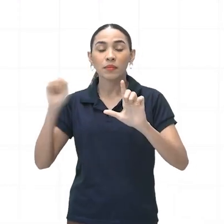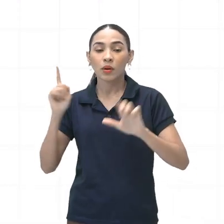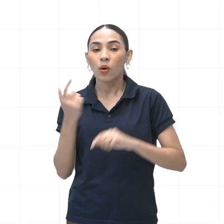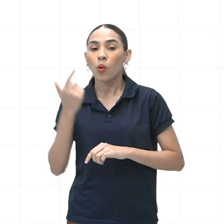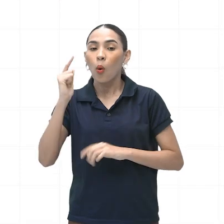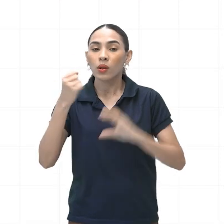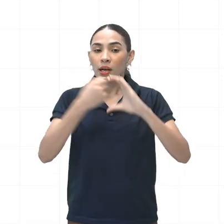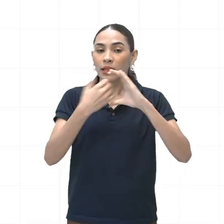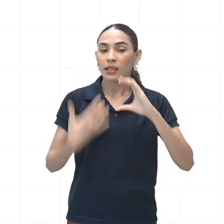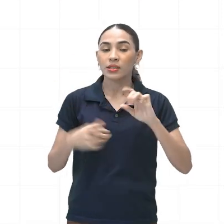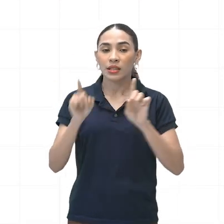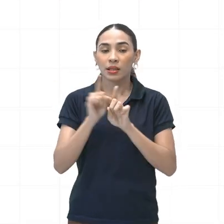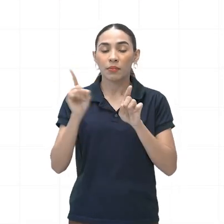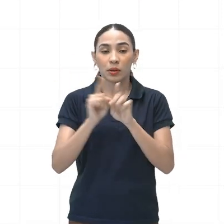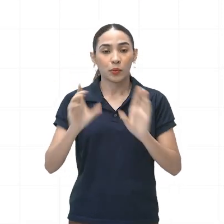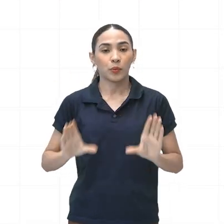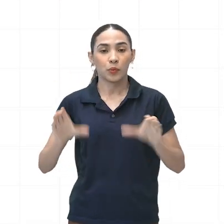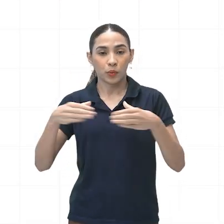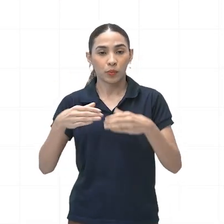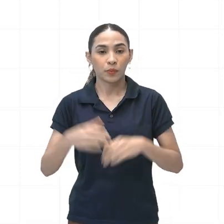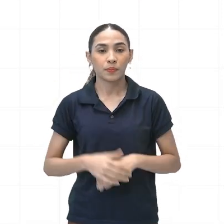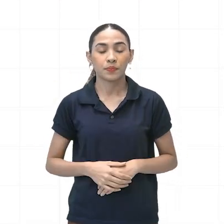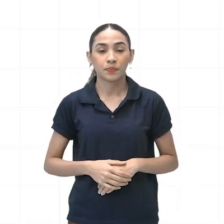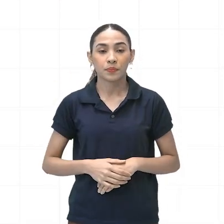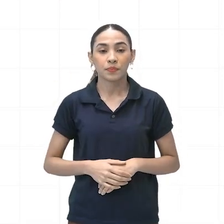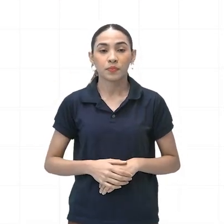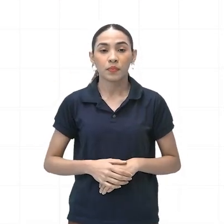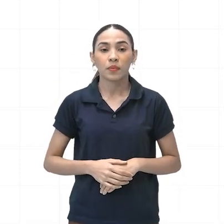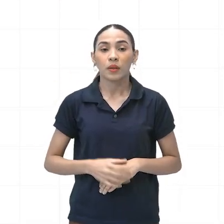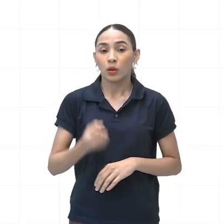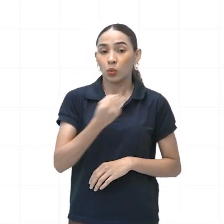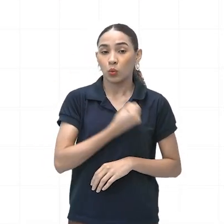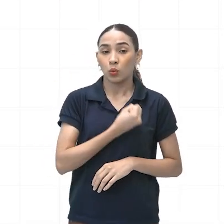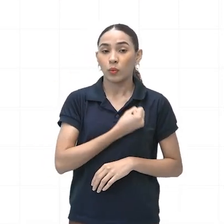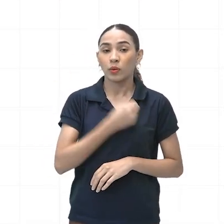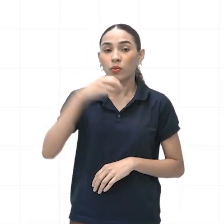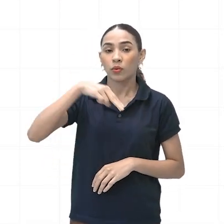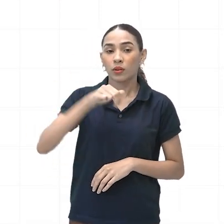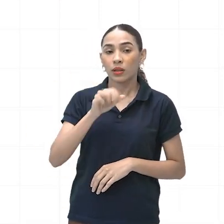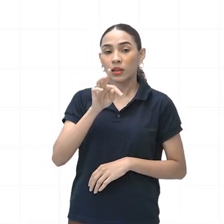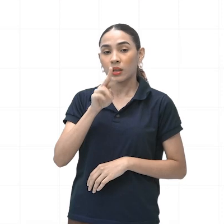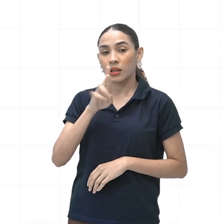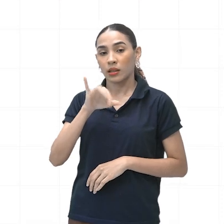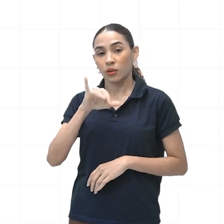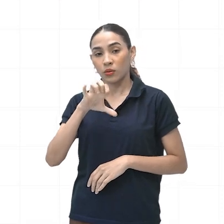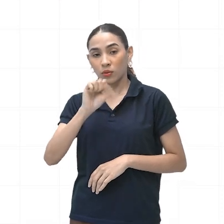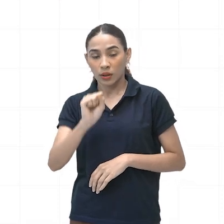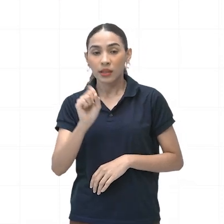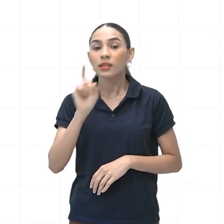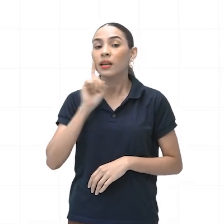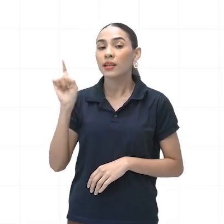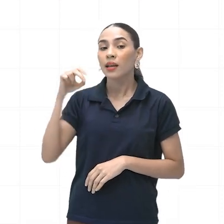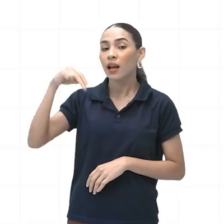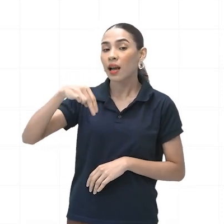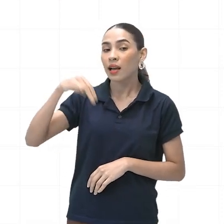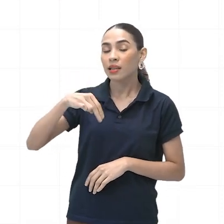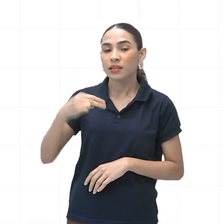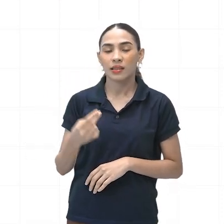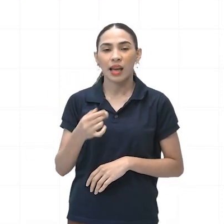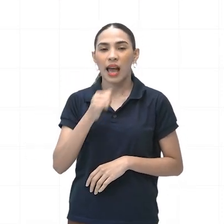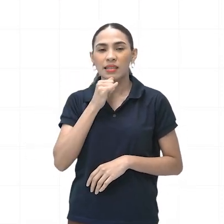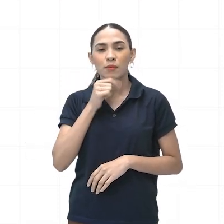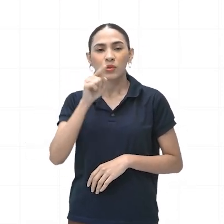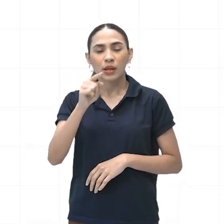algumas características desse conjunto. Então, os números naturais, como eu já falei, são números que dão noção